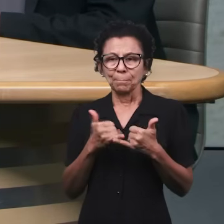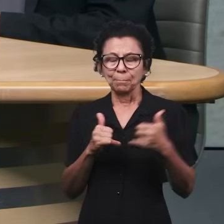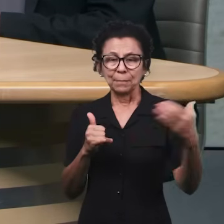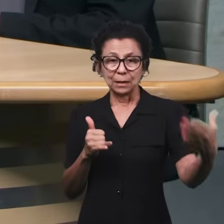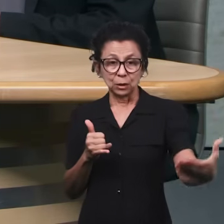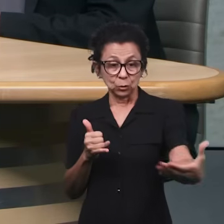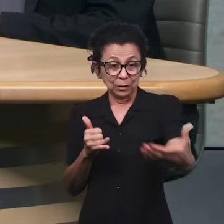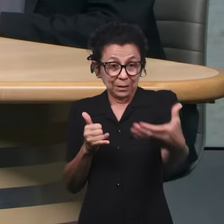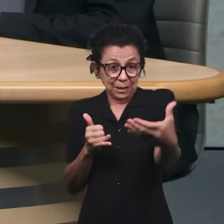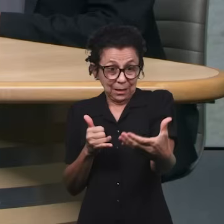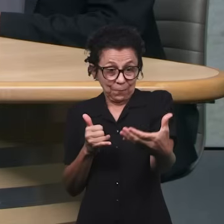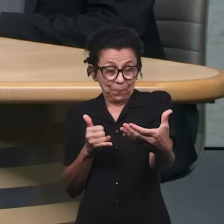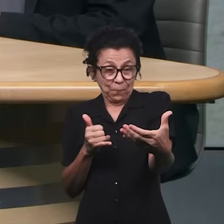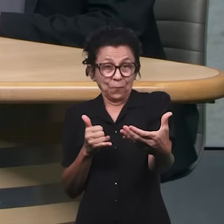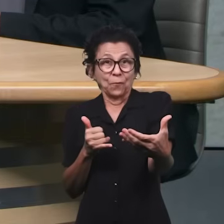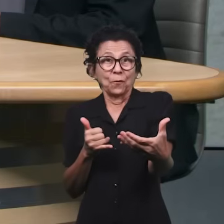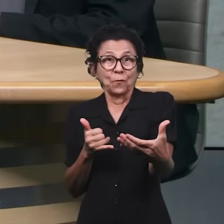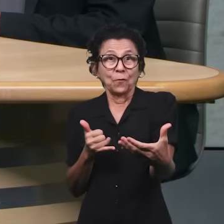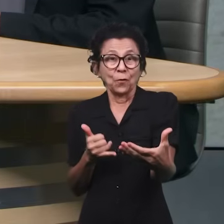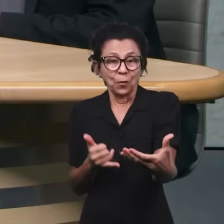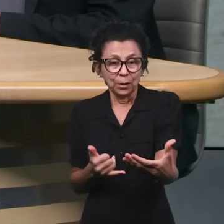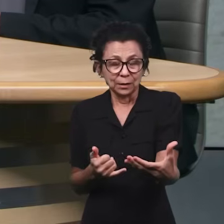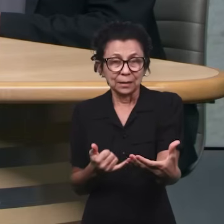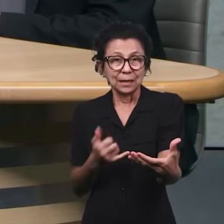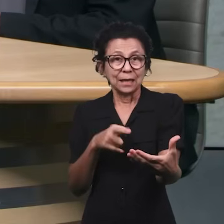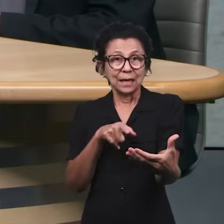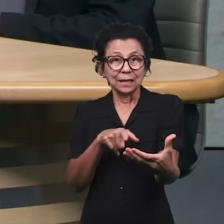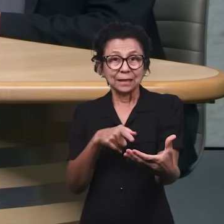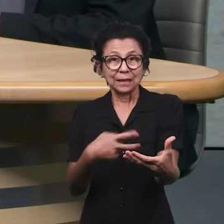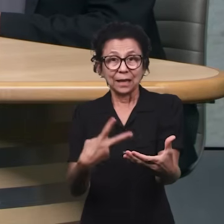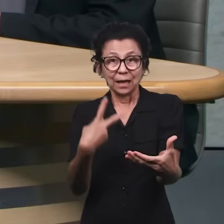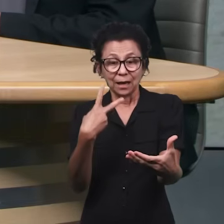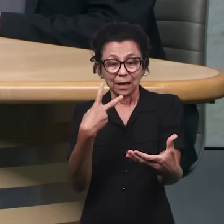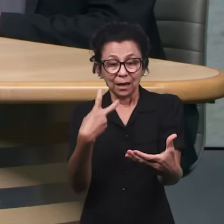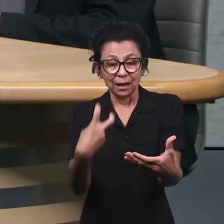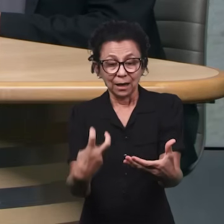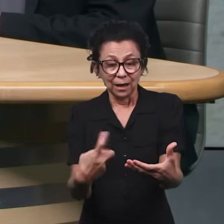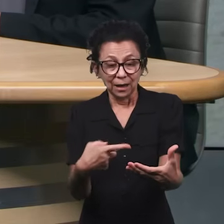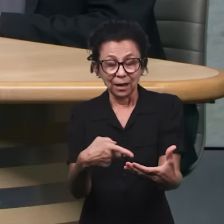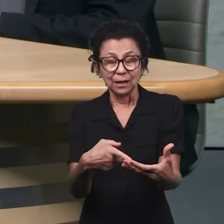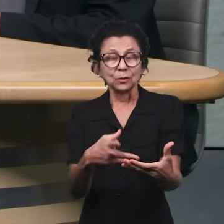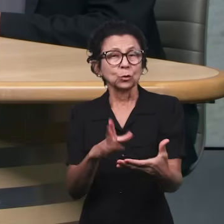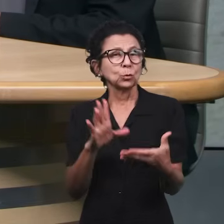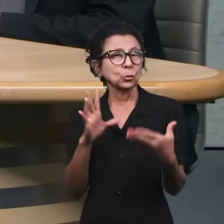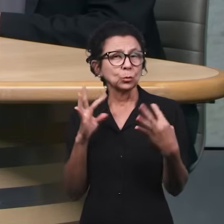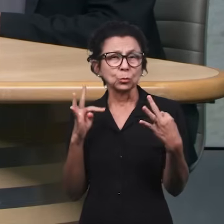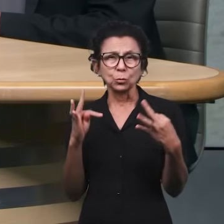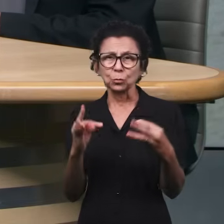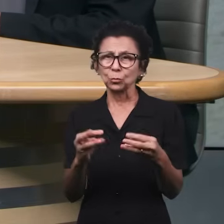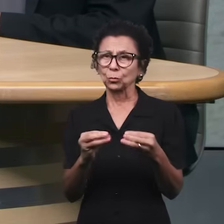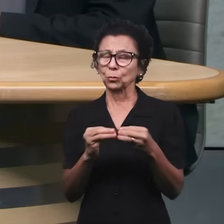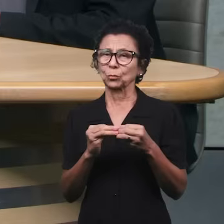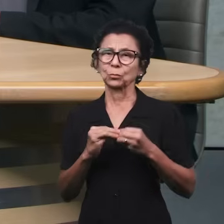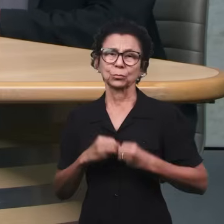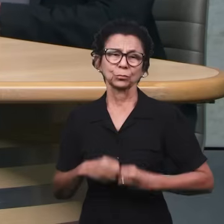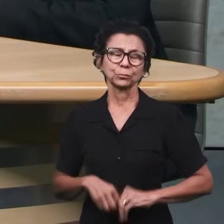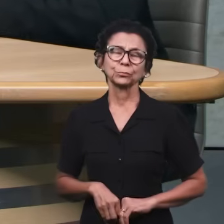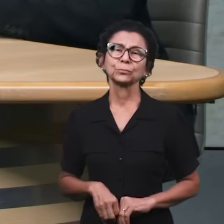foi projetado para sequestrar toda a nossa atenção. E aí compromete o sono, compromete tudo.